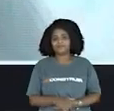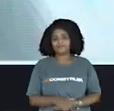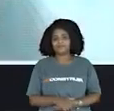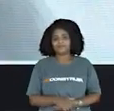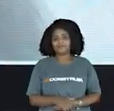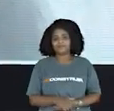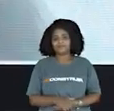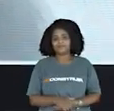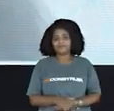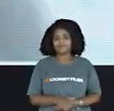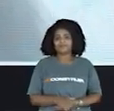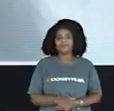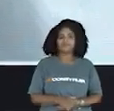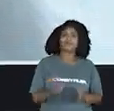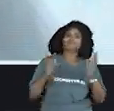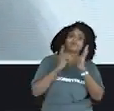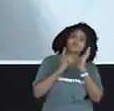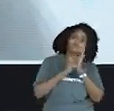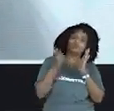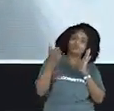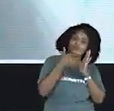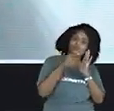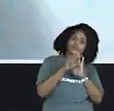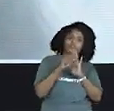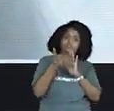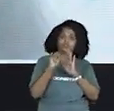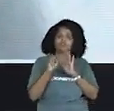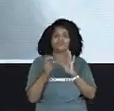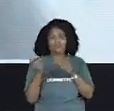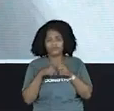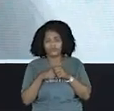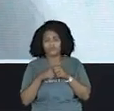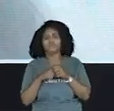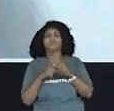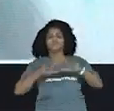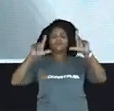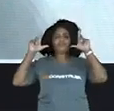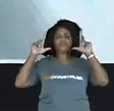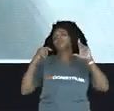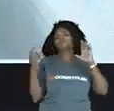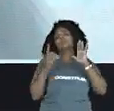queridos deuteronomy 1218 volta lá no 1218